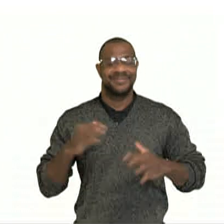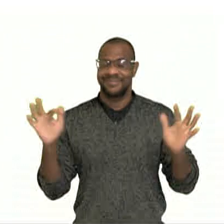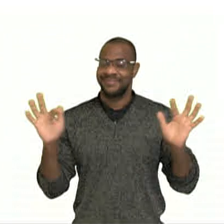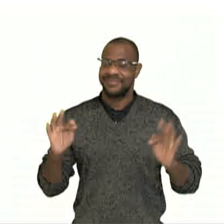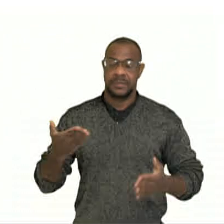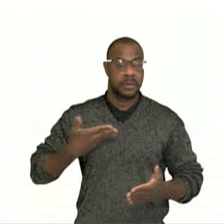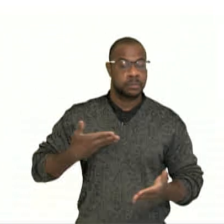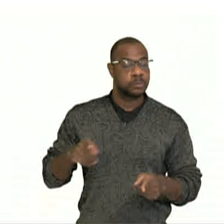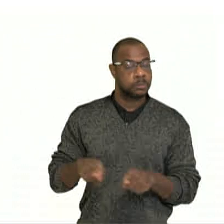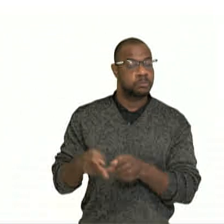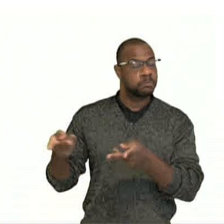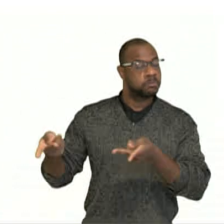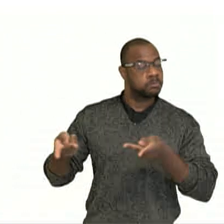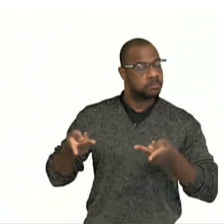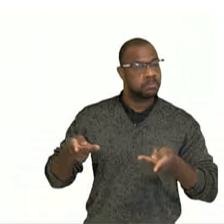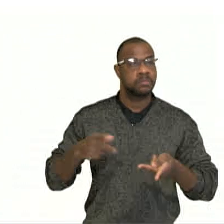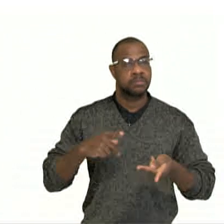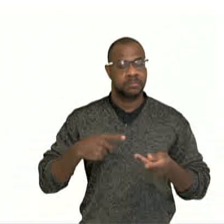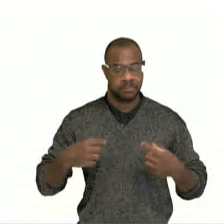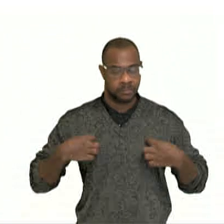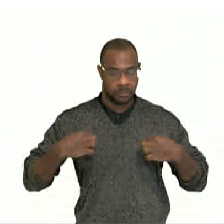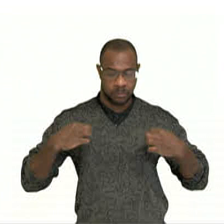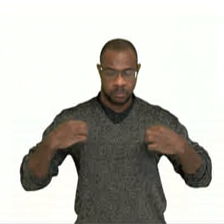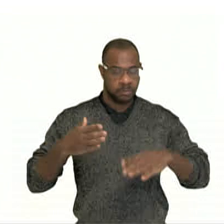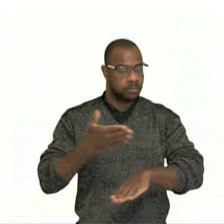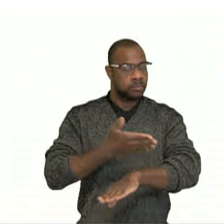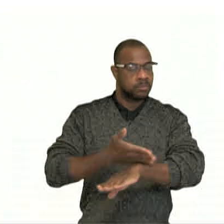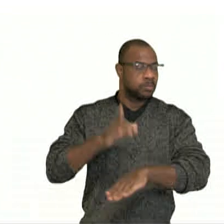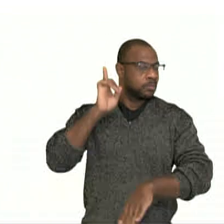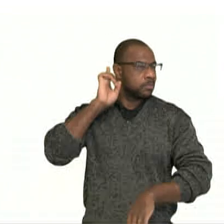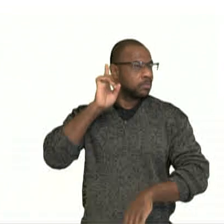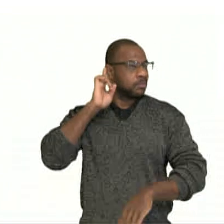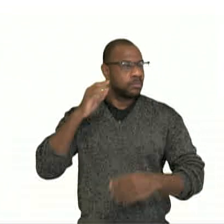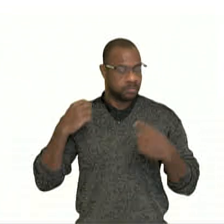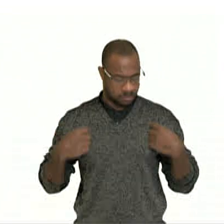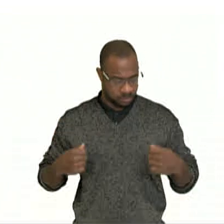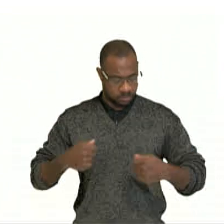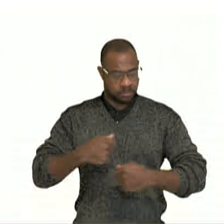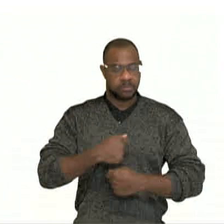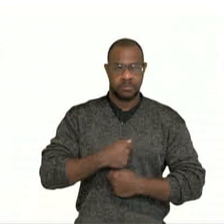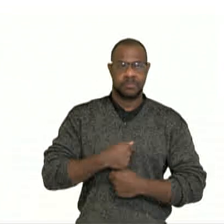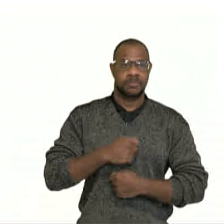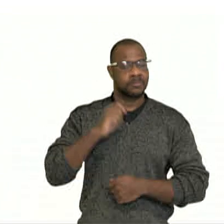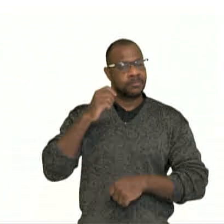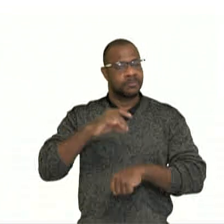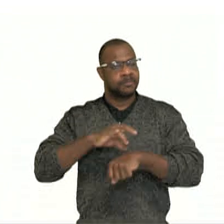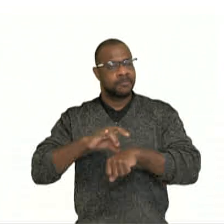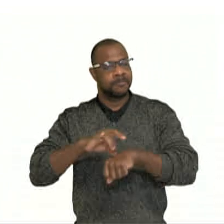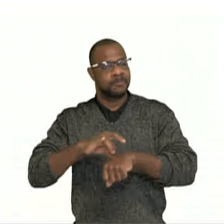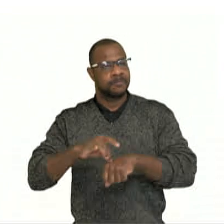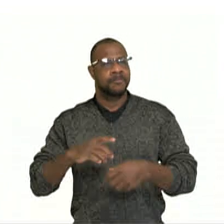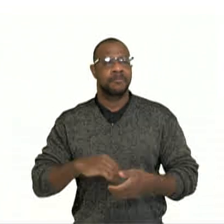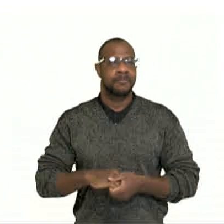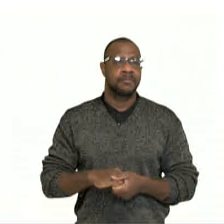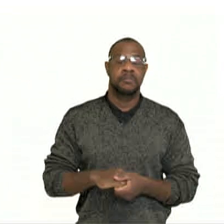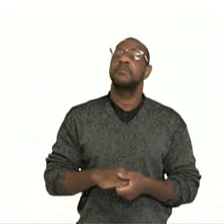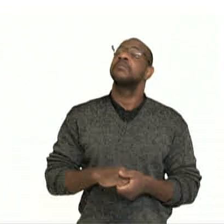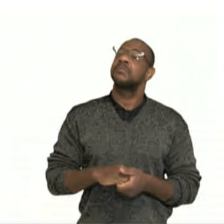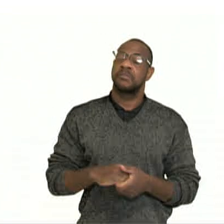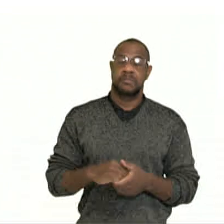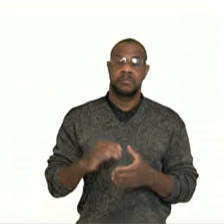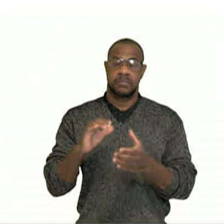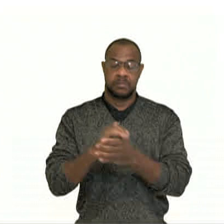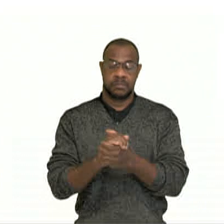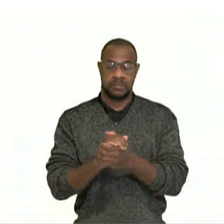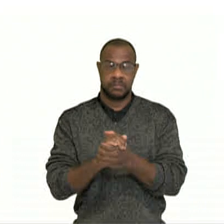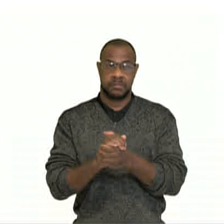foram convidados, o vestido será branco e o terno será muito elegante. O casamento será na igreja,